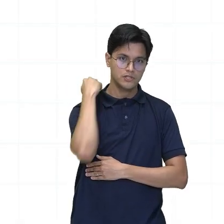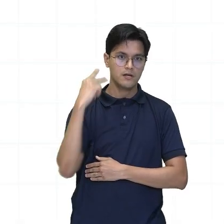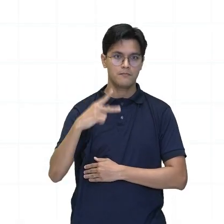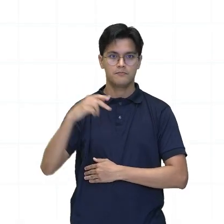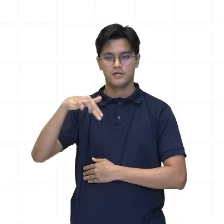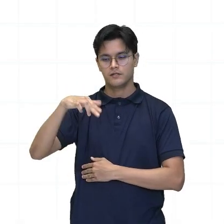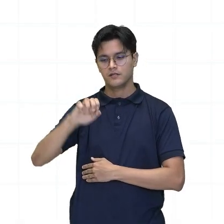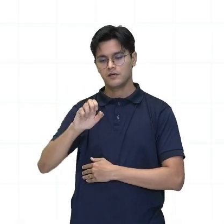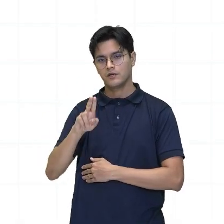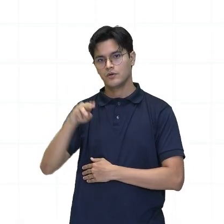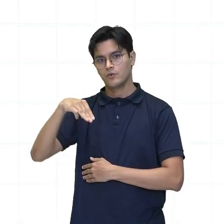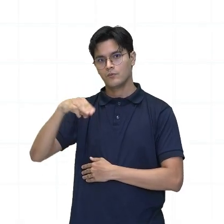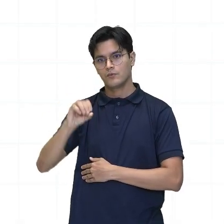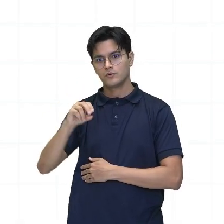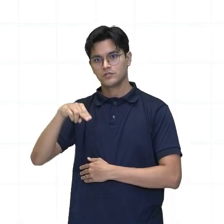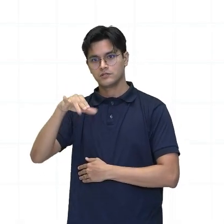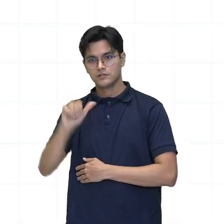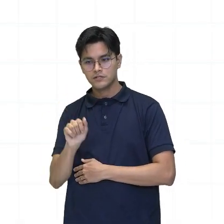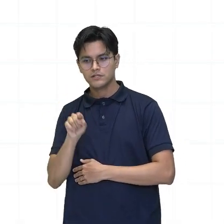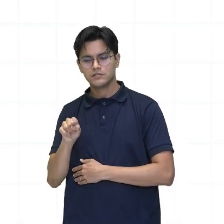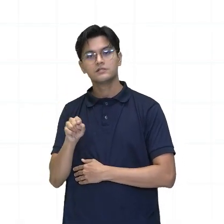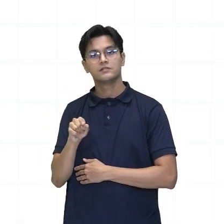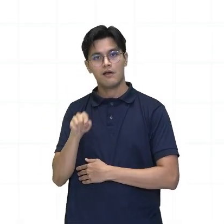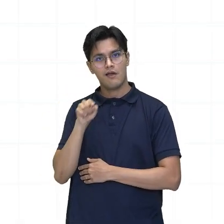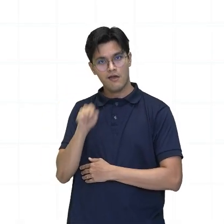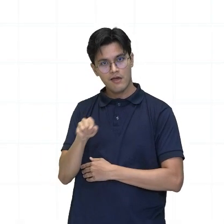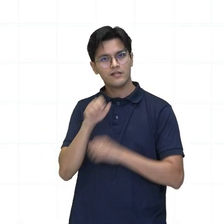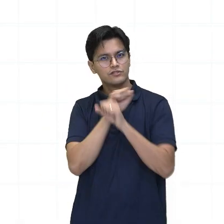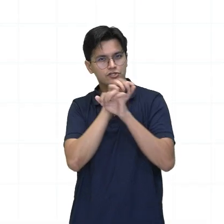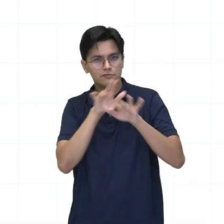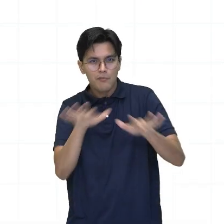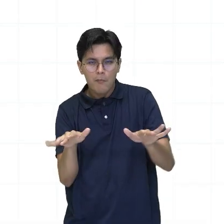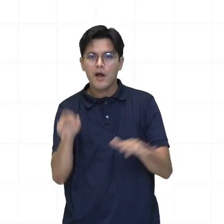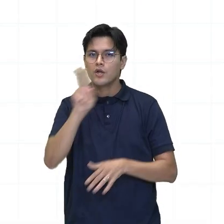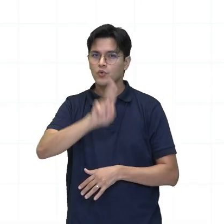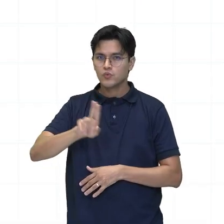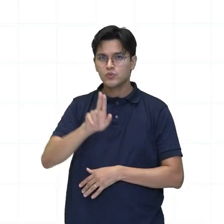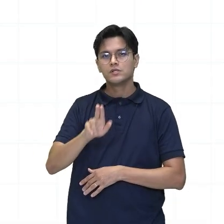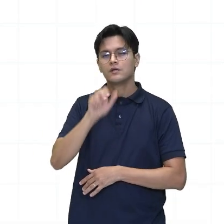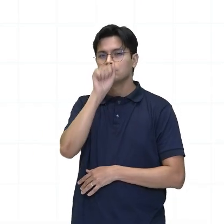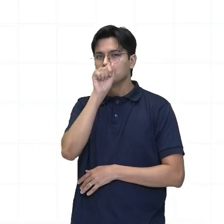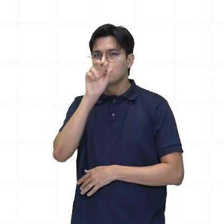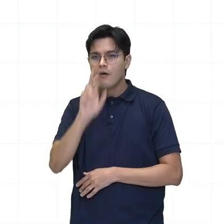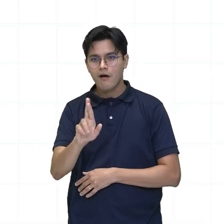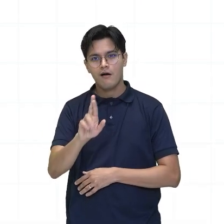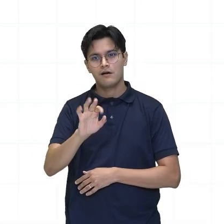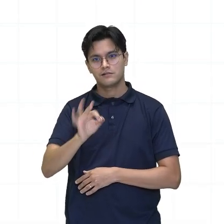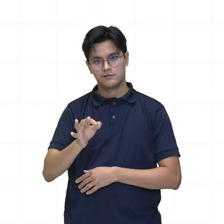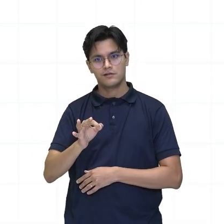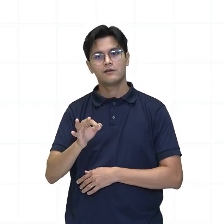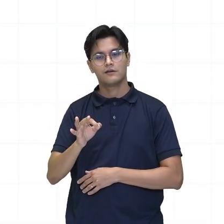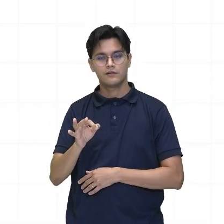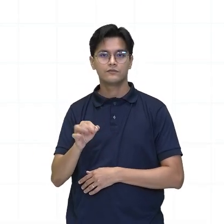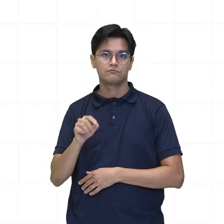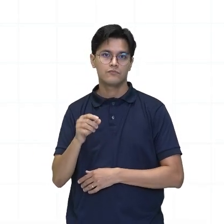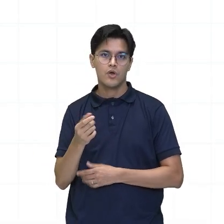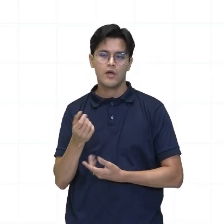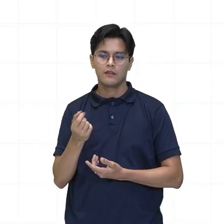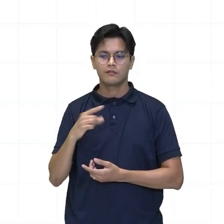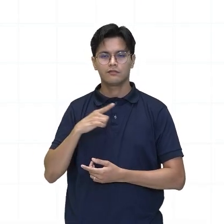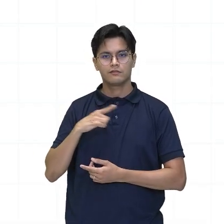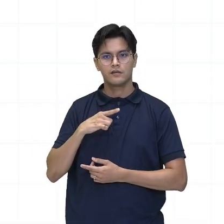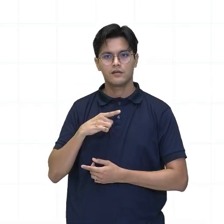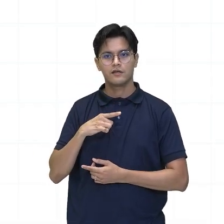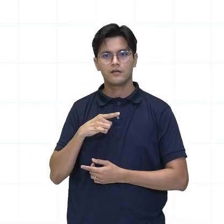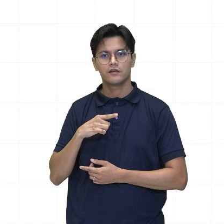uma doença de veiculação atmosférica causada pelo micro-organismo. Tanto pode ser bactérias,